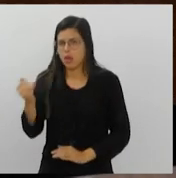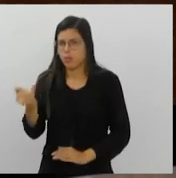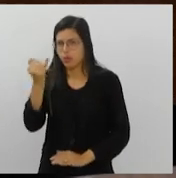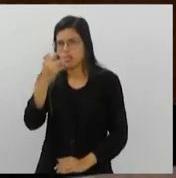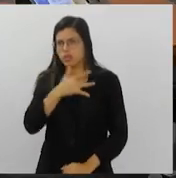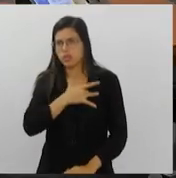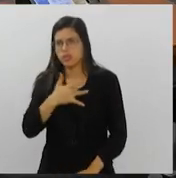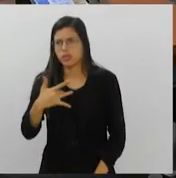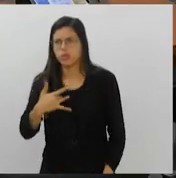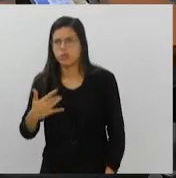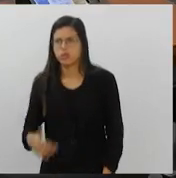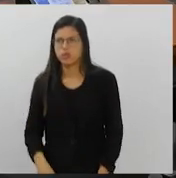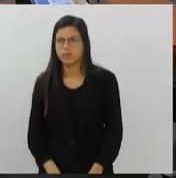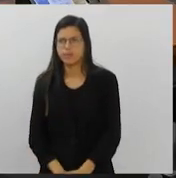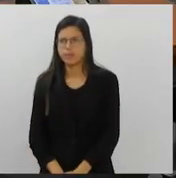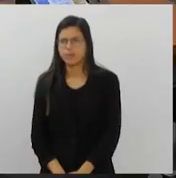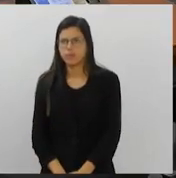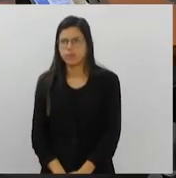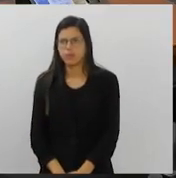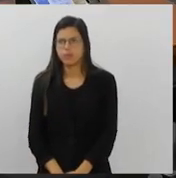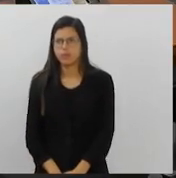saúde.